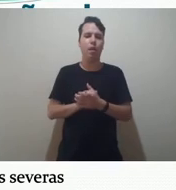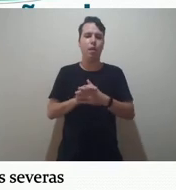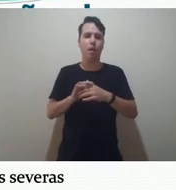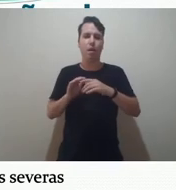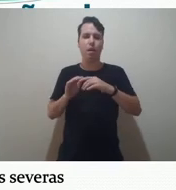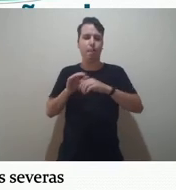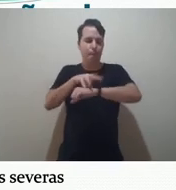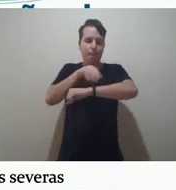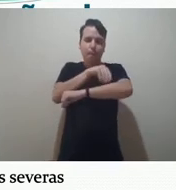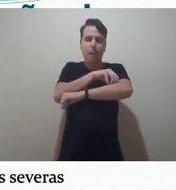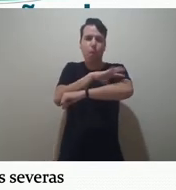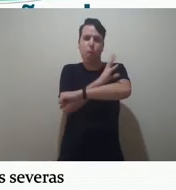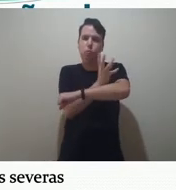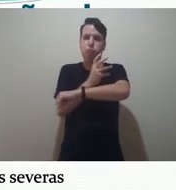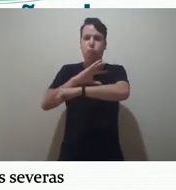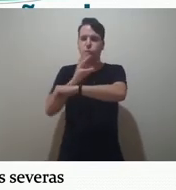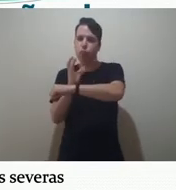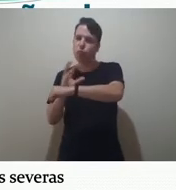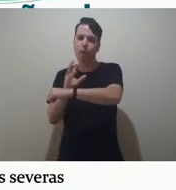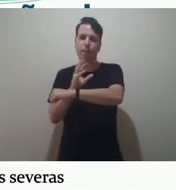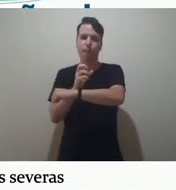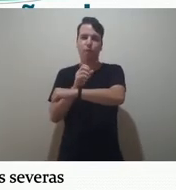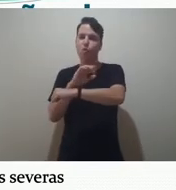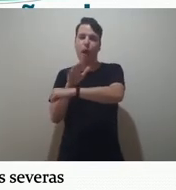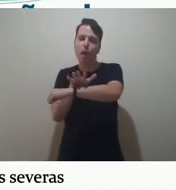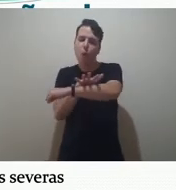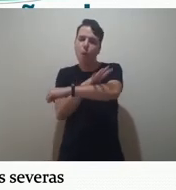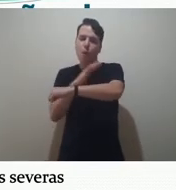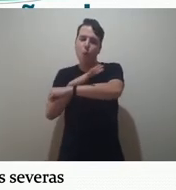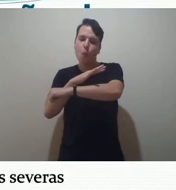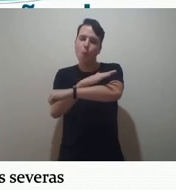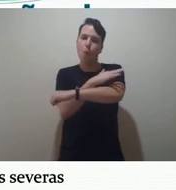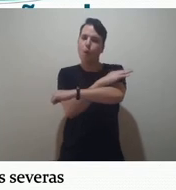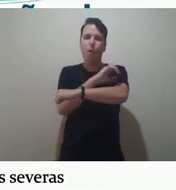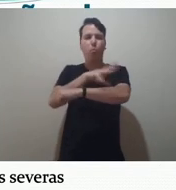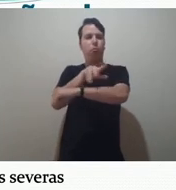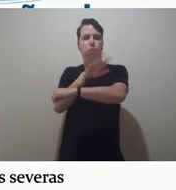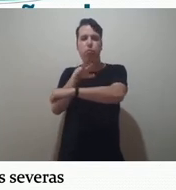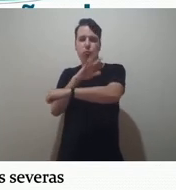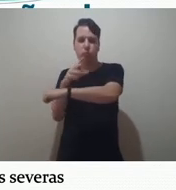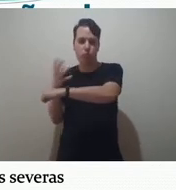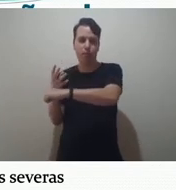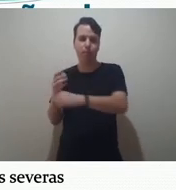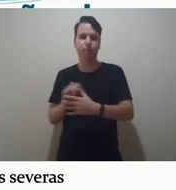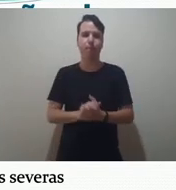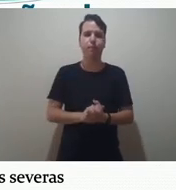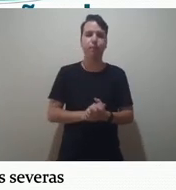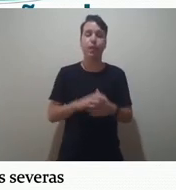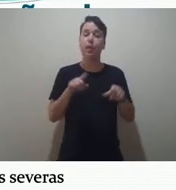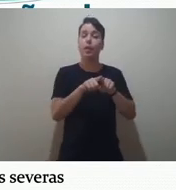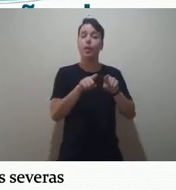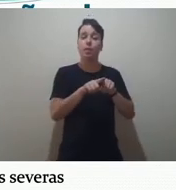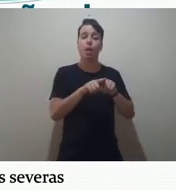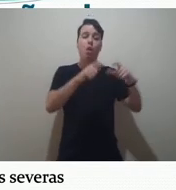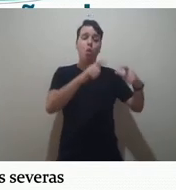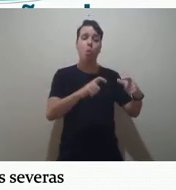Pelos severamente emaranhados. Relato de ambiente perigoso ou insalubre, onde esses animais